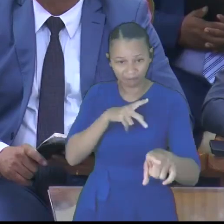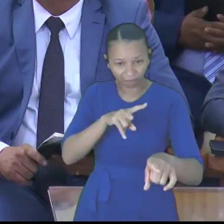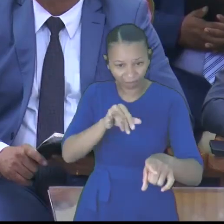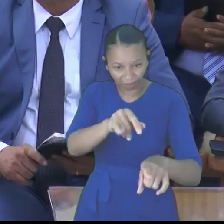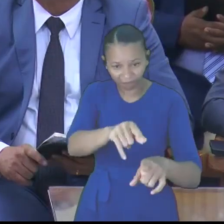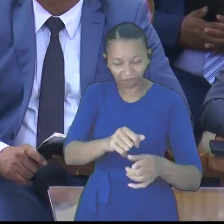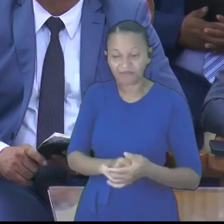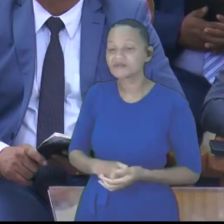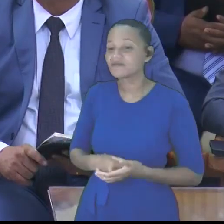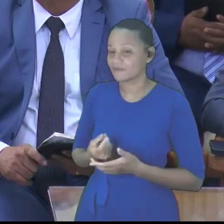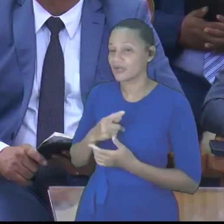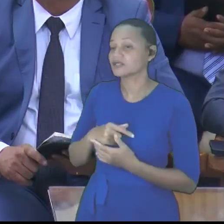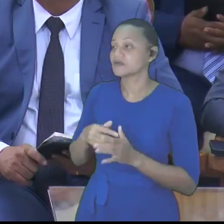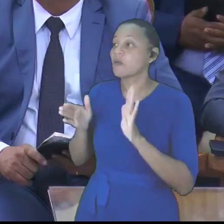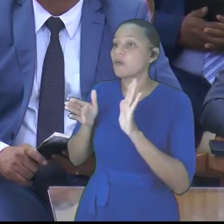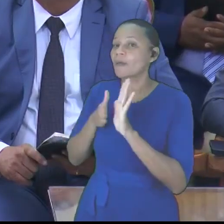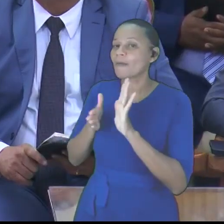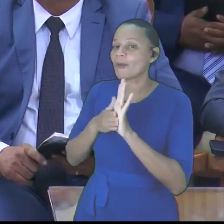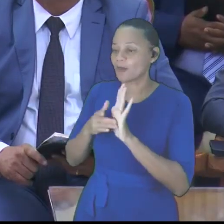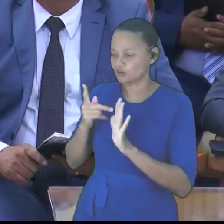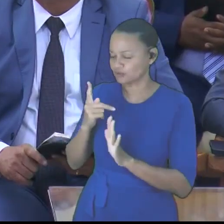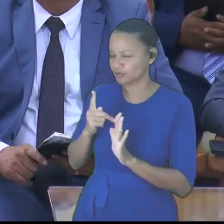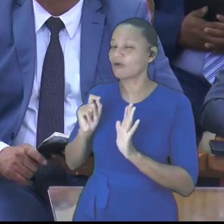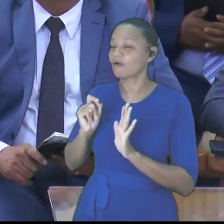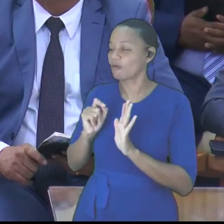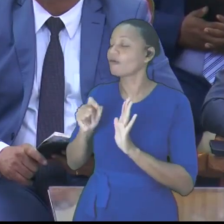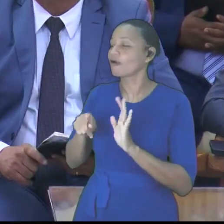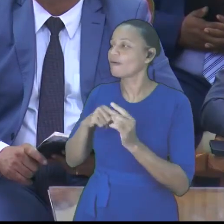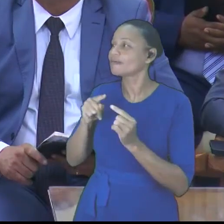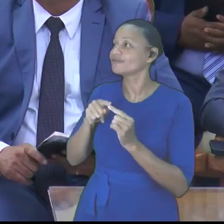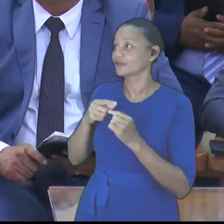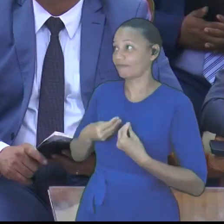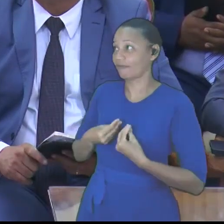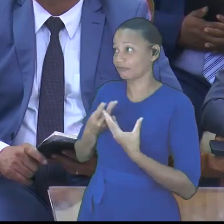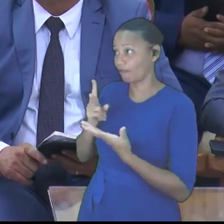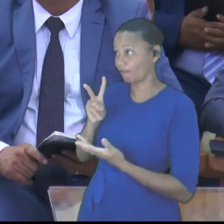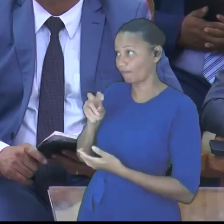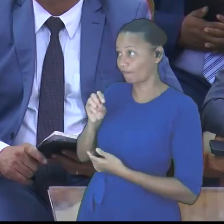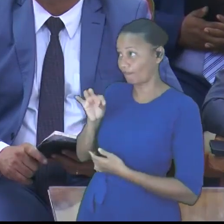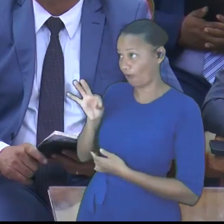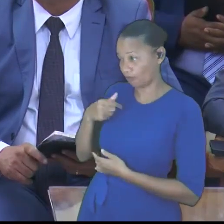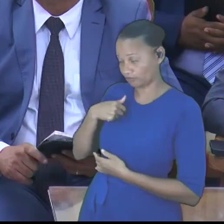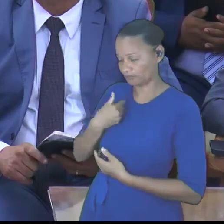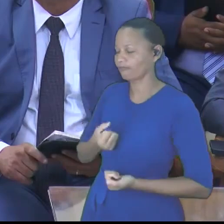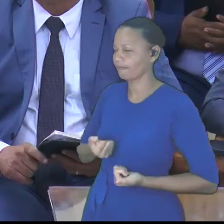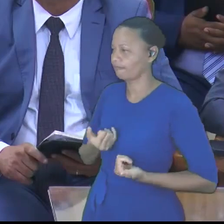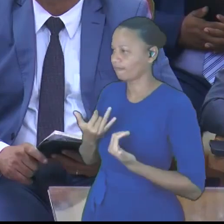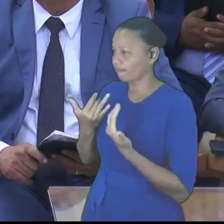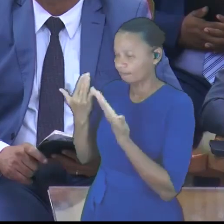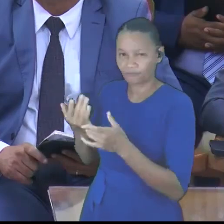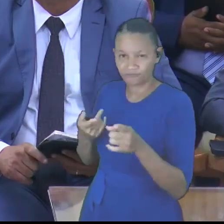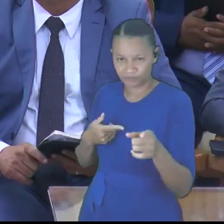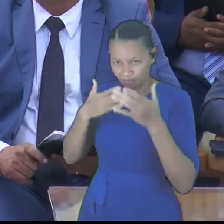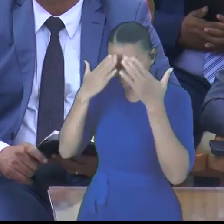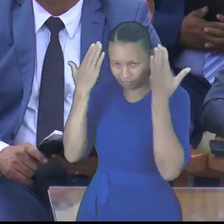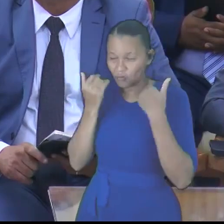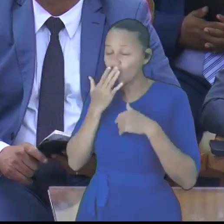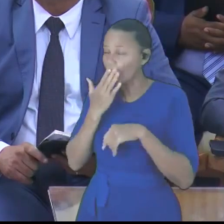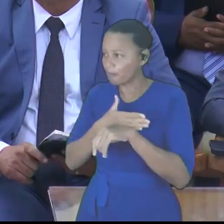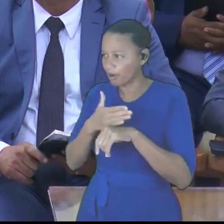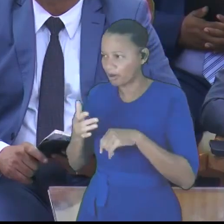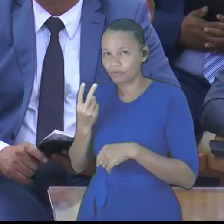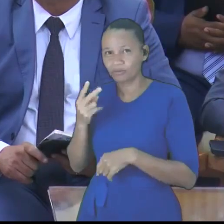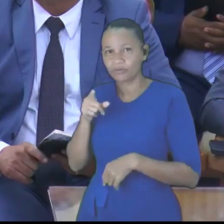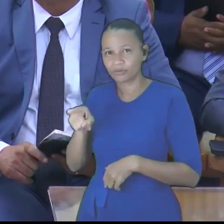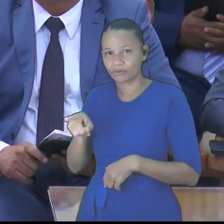um propósito de 1000, você que está de cabeça baixa e de cabelo branco, vai fazer um propósito de 2000.